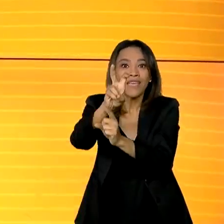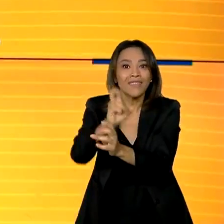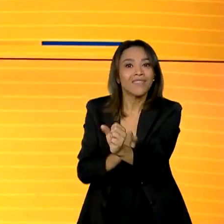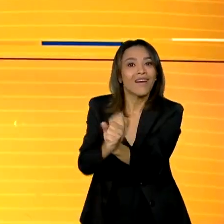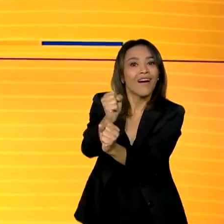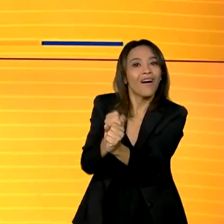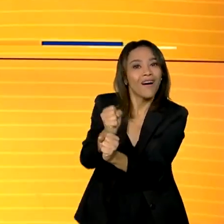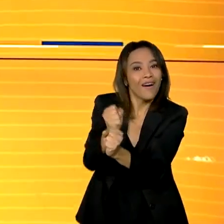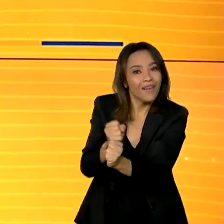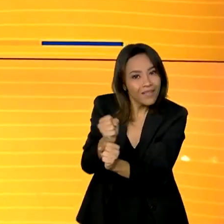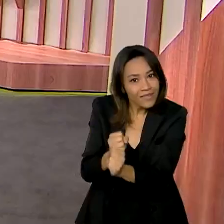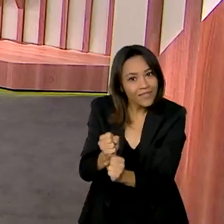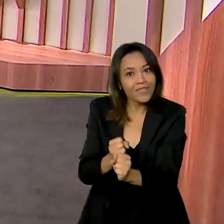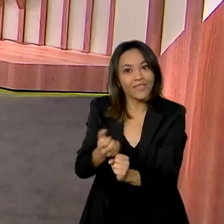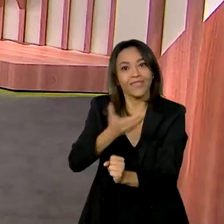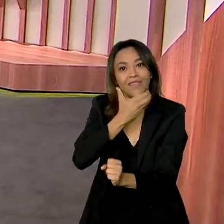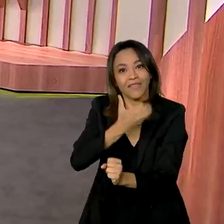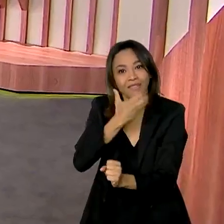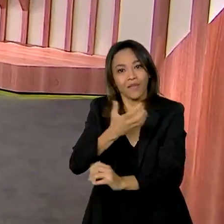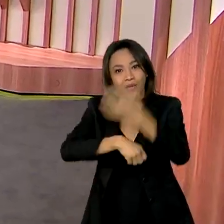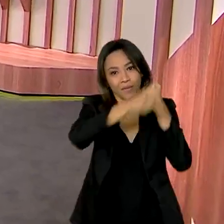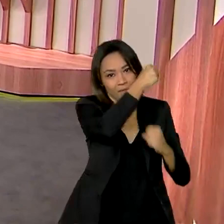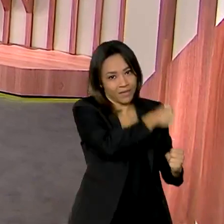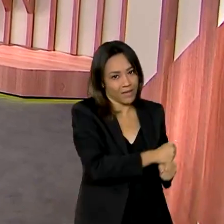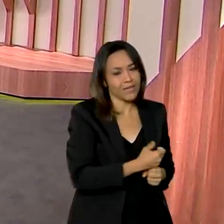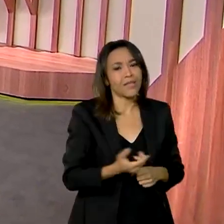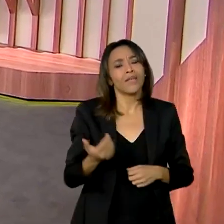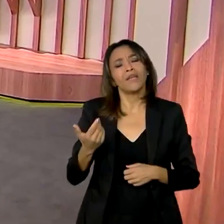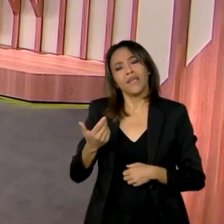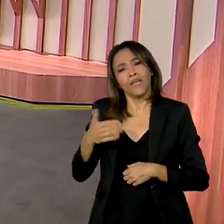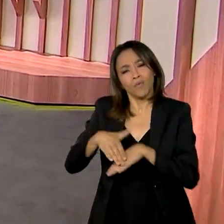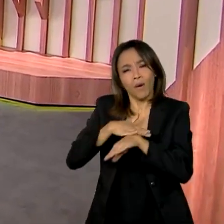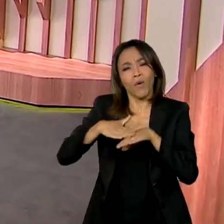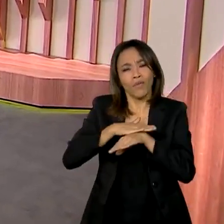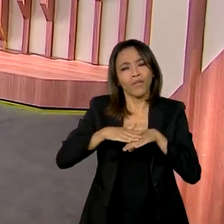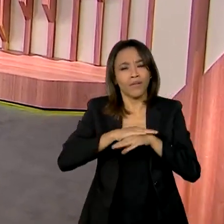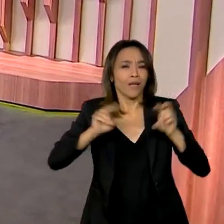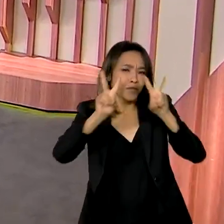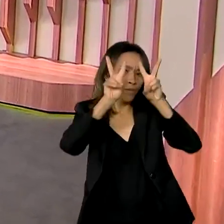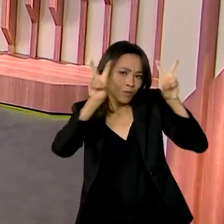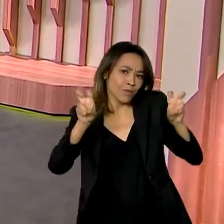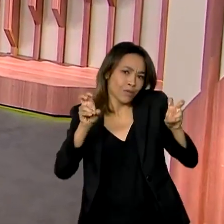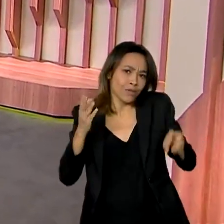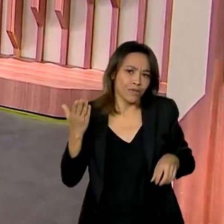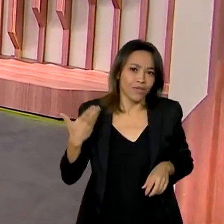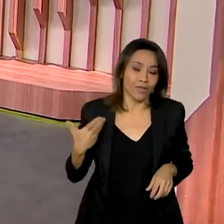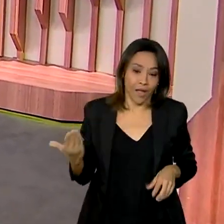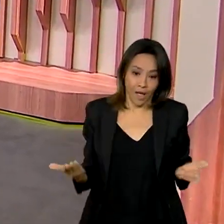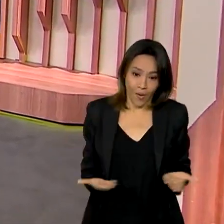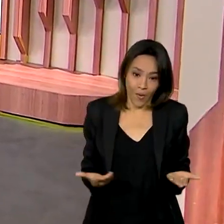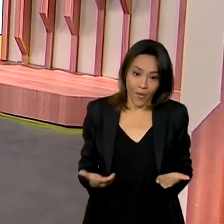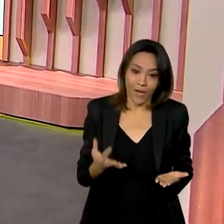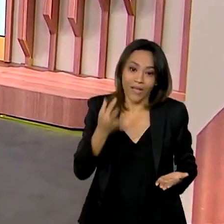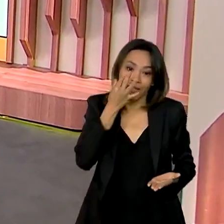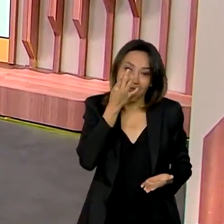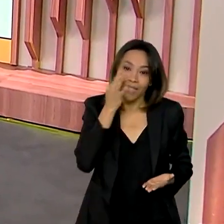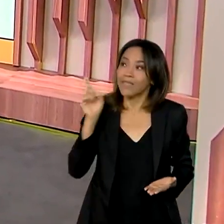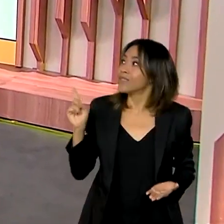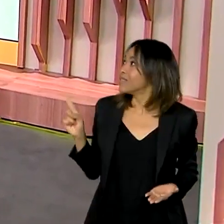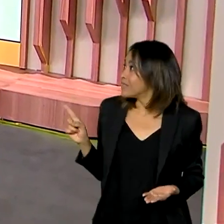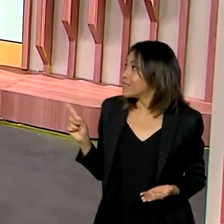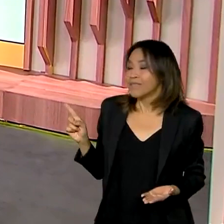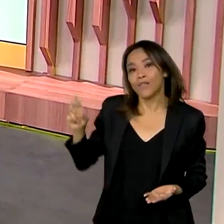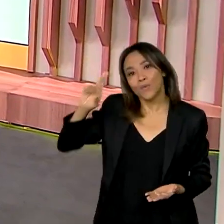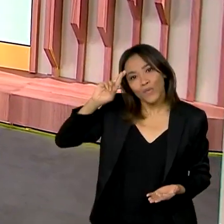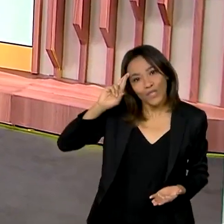dezembro de 2023. E para conversar com a gente sobre os institutos federais, nós estamos recebendo aqui o diretor